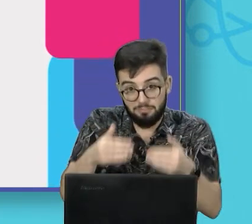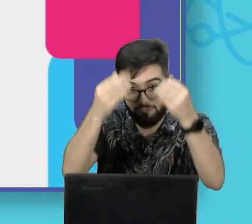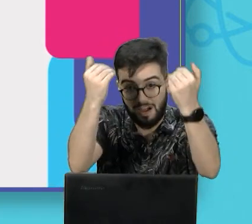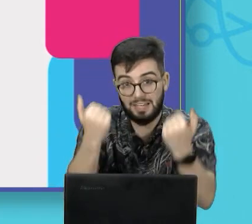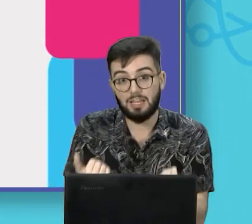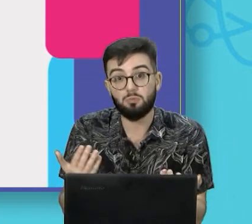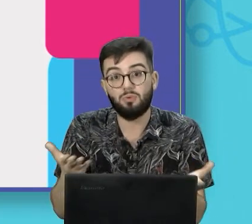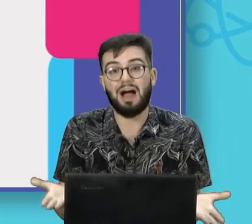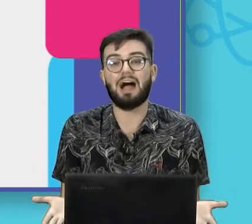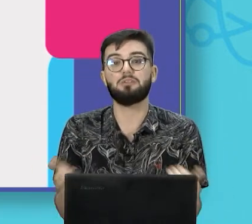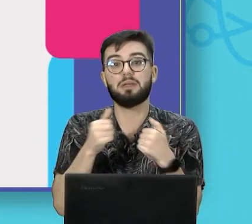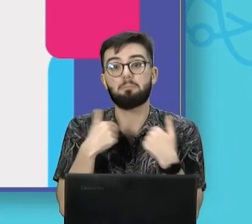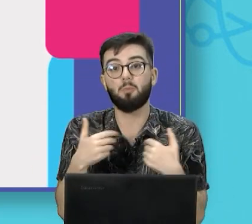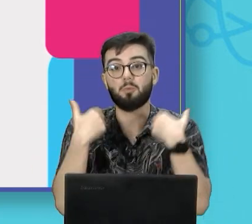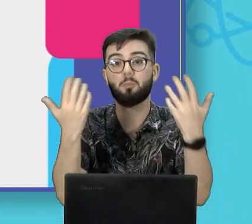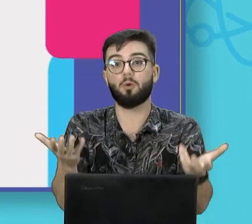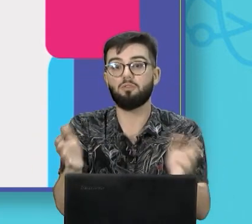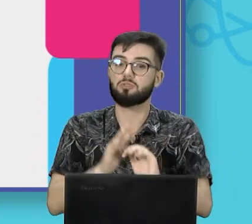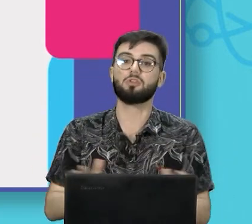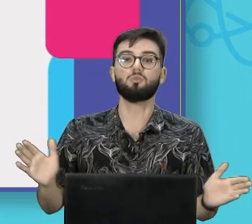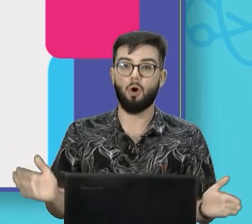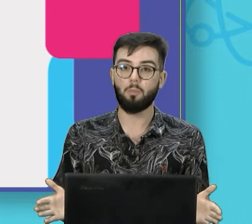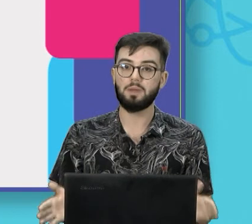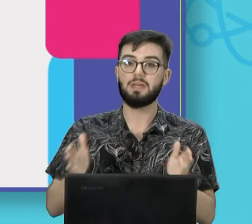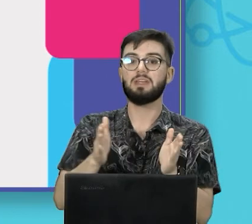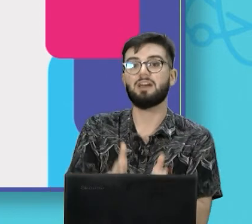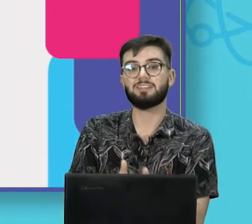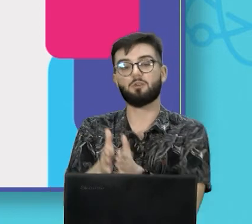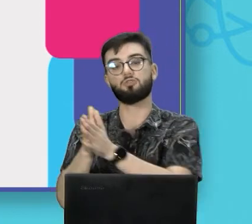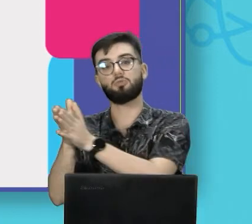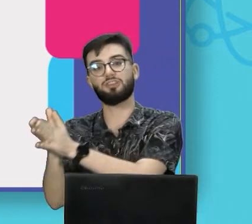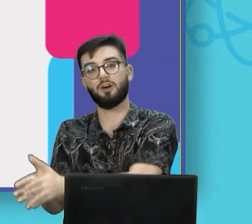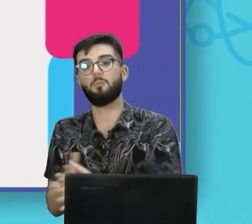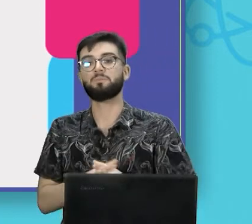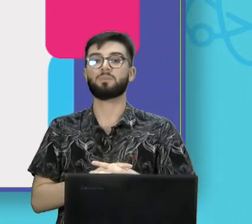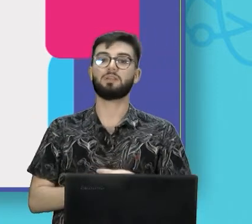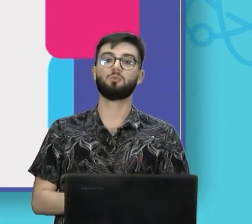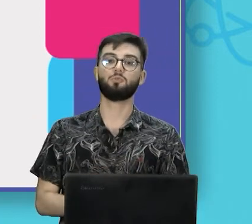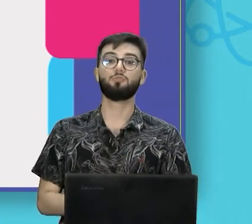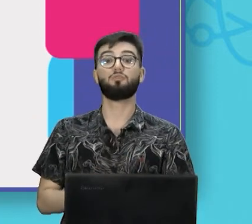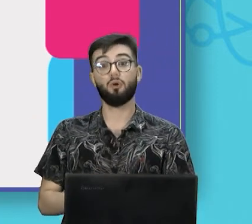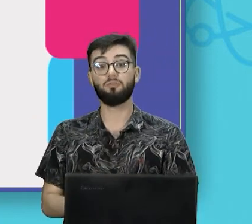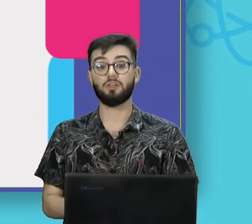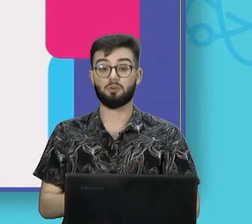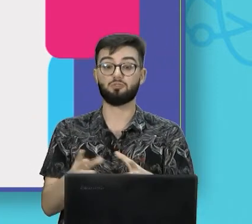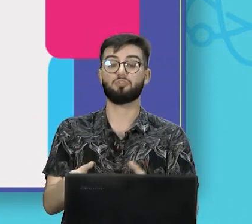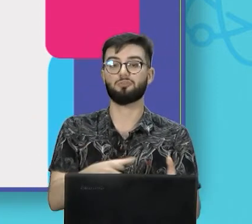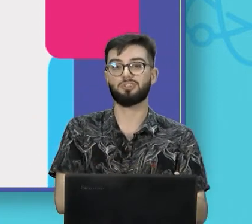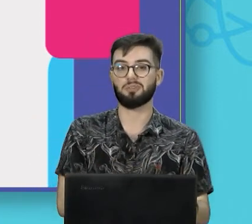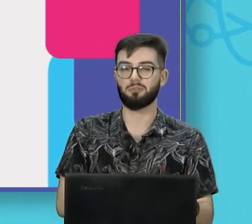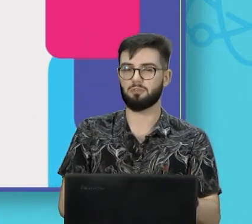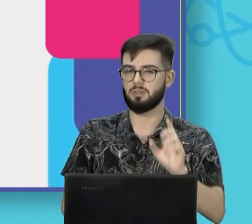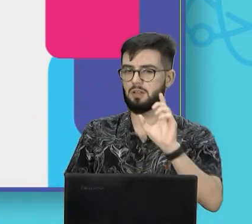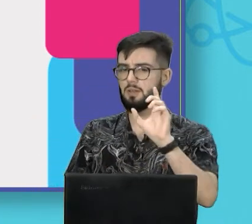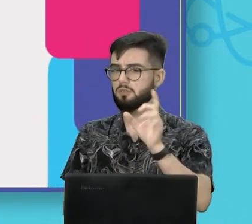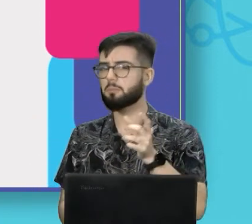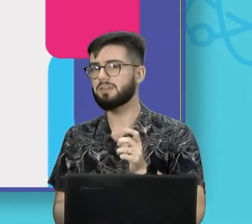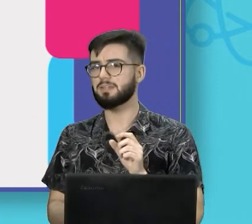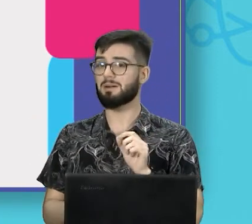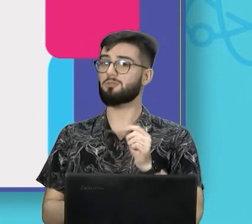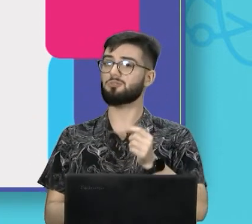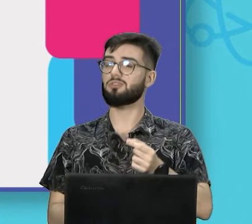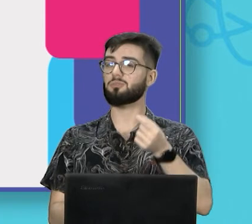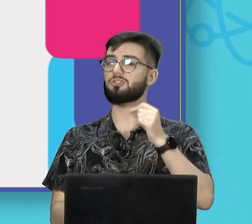ele fala lá no no rádio nem público para o povo todo um golpe e essa é a Constituição do novo governo na constituição do estado novo